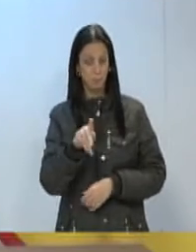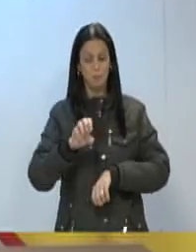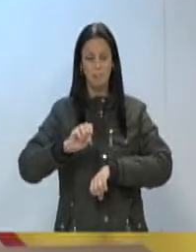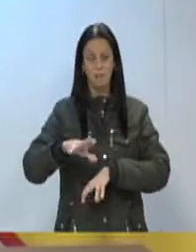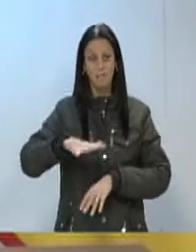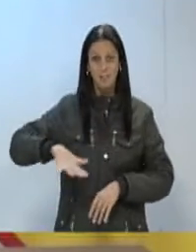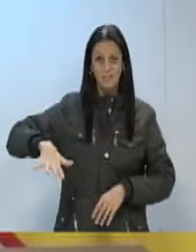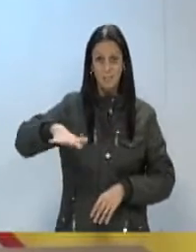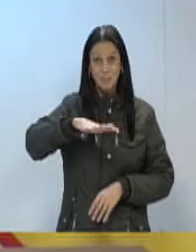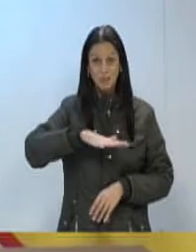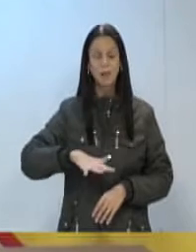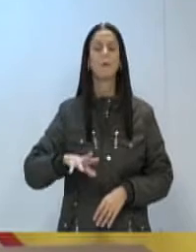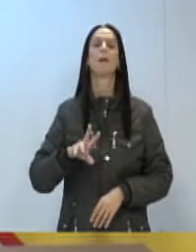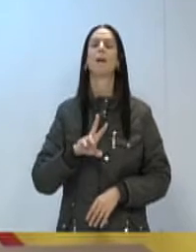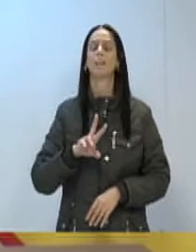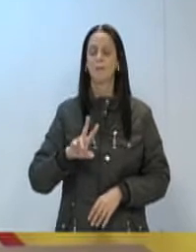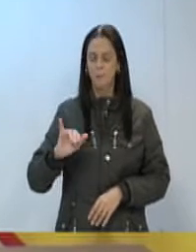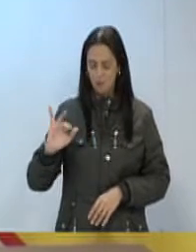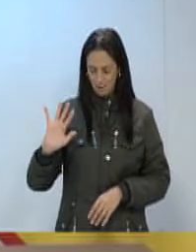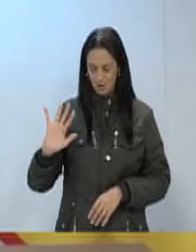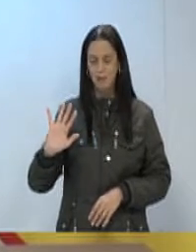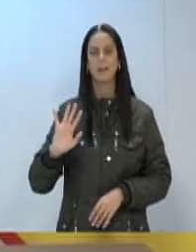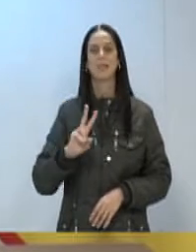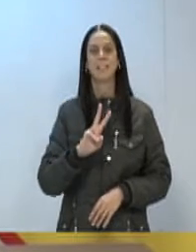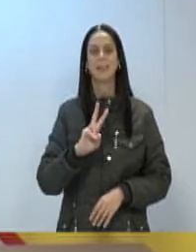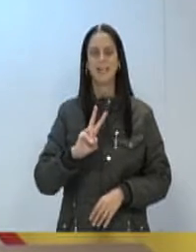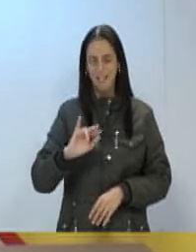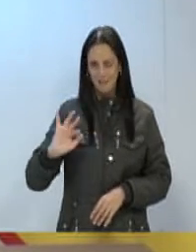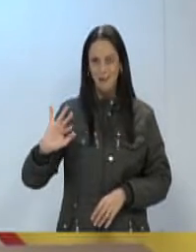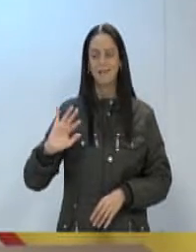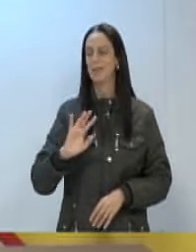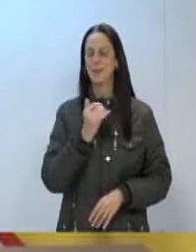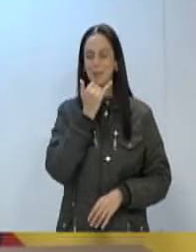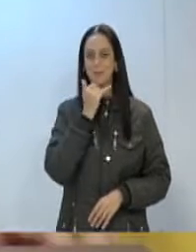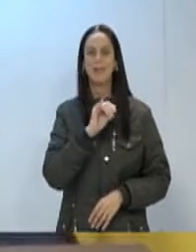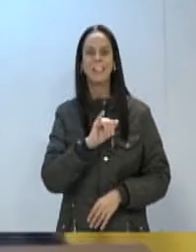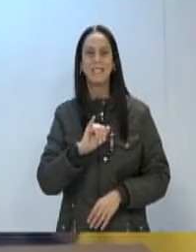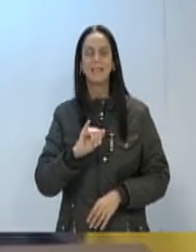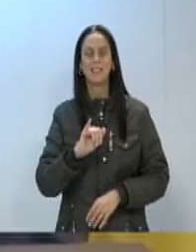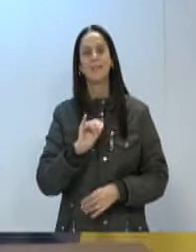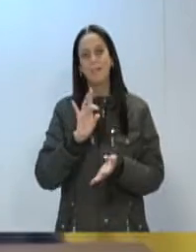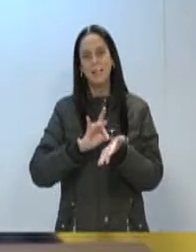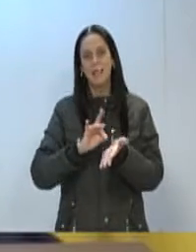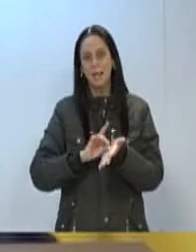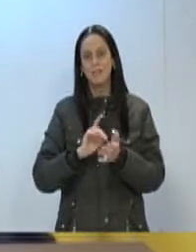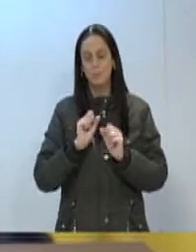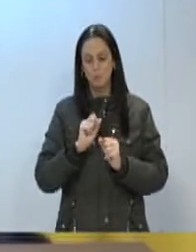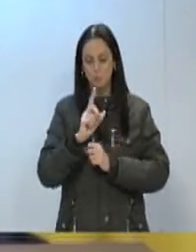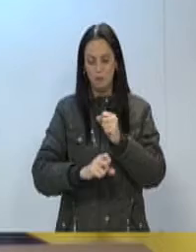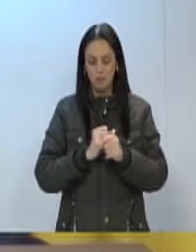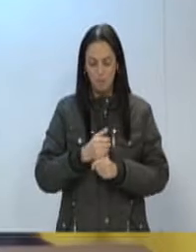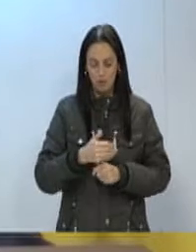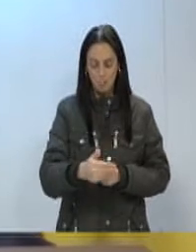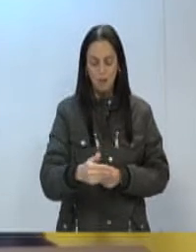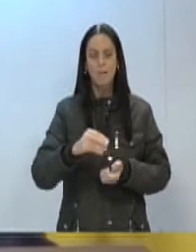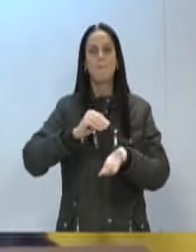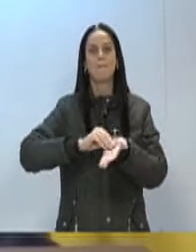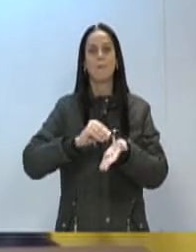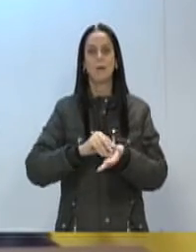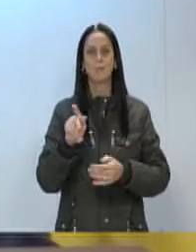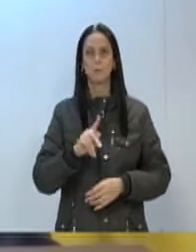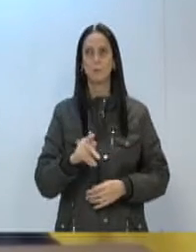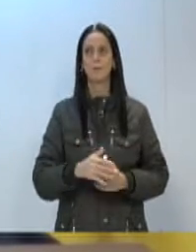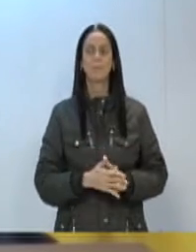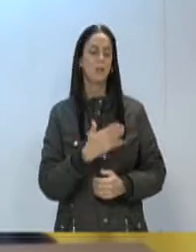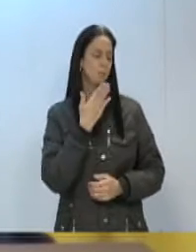educação nós teríamos aqui no final do ano e no início desse ano aliás falta de professores presente por favor